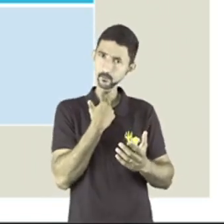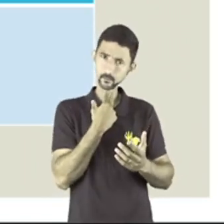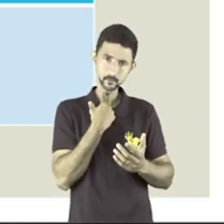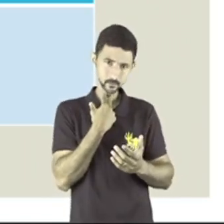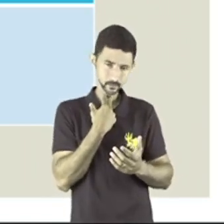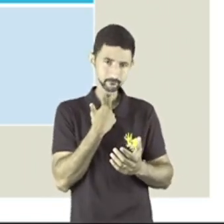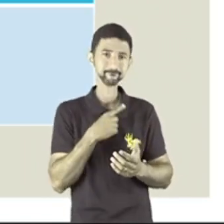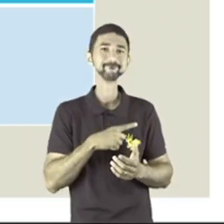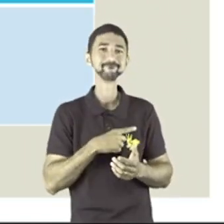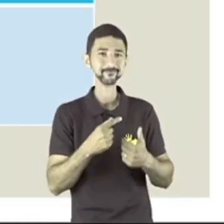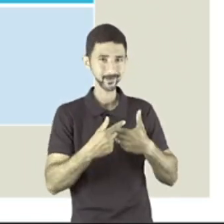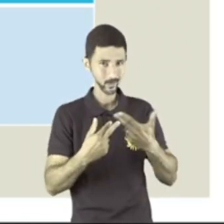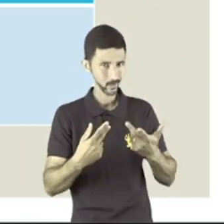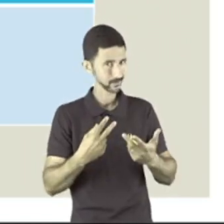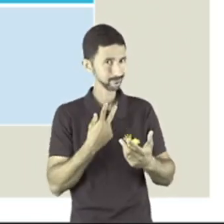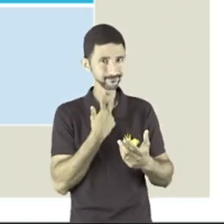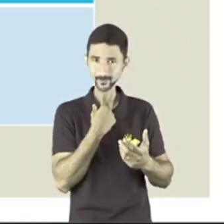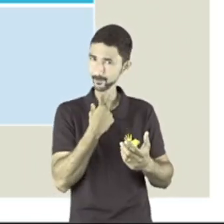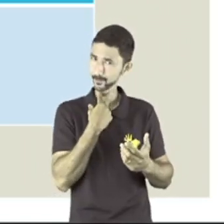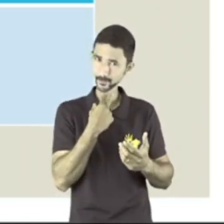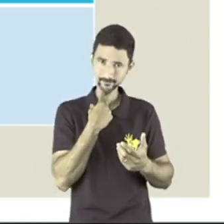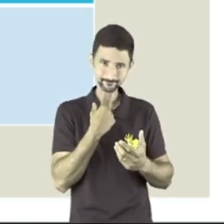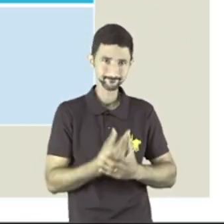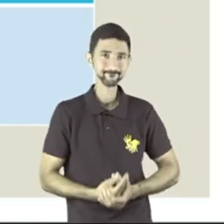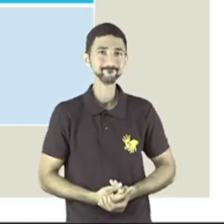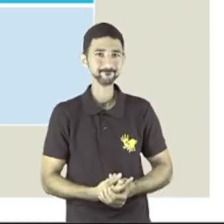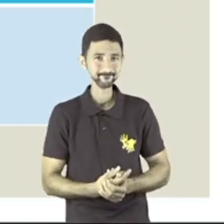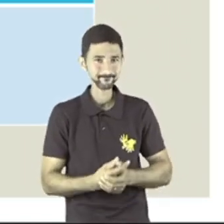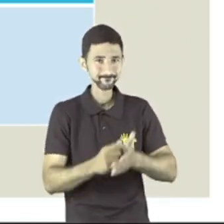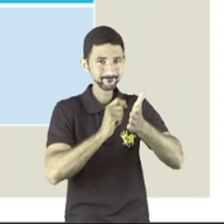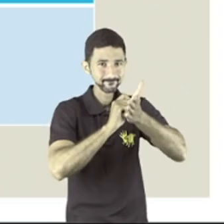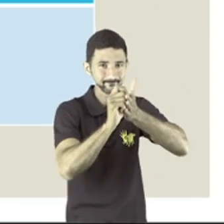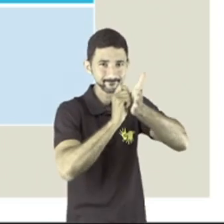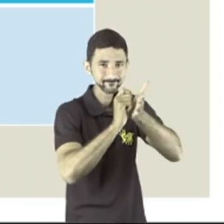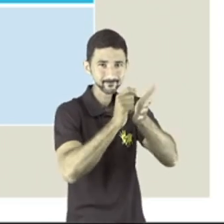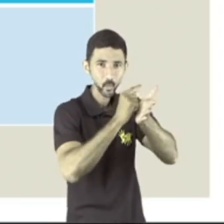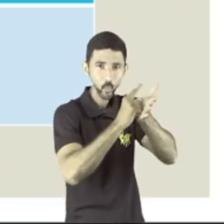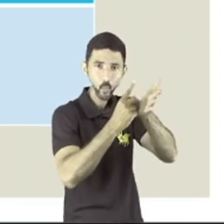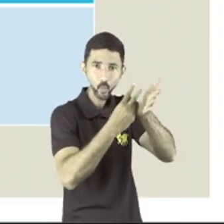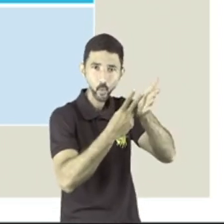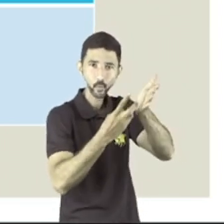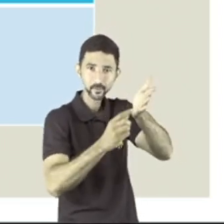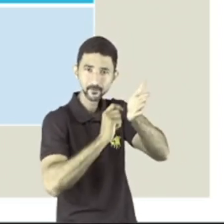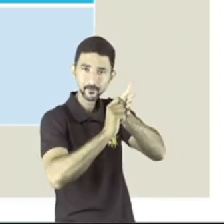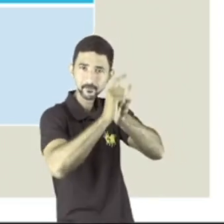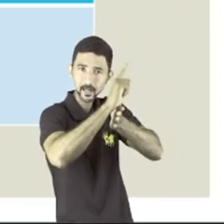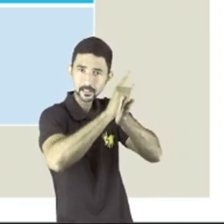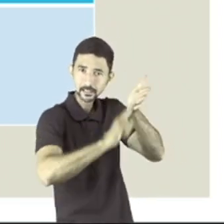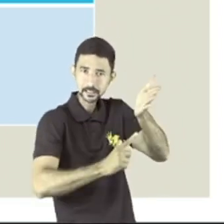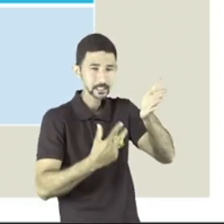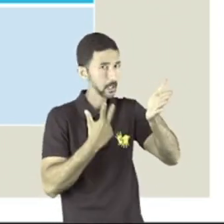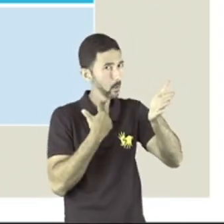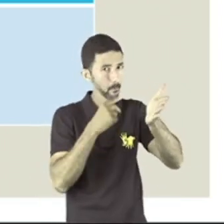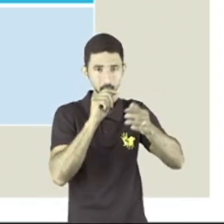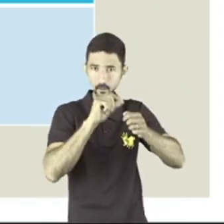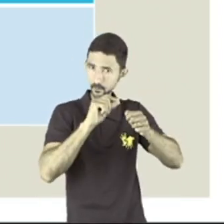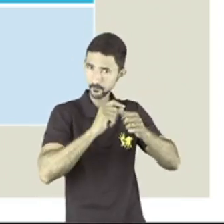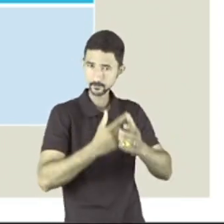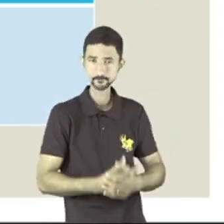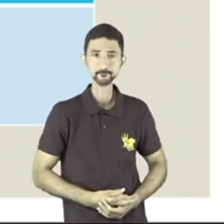Tem coisas que eu não posso mesmo. Vocês vão numerar e fazer uma lista do que vocês não podem fazer em